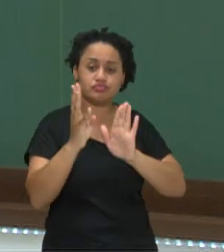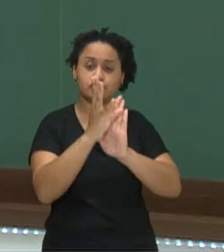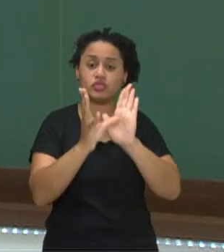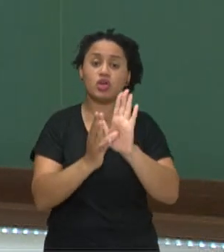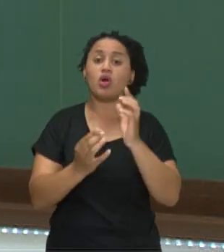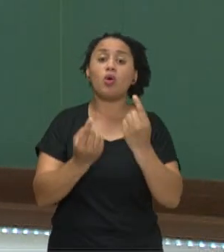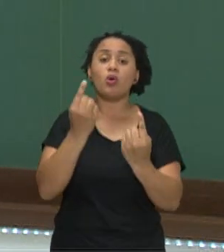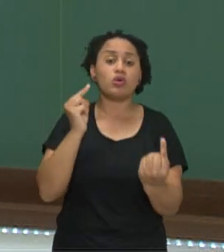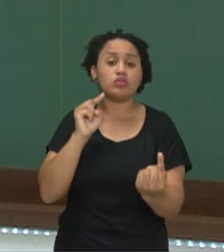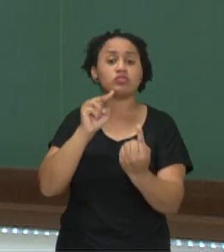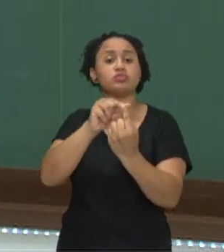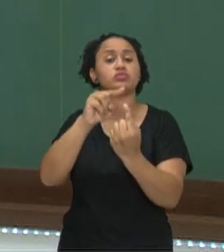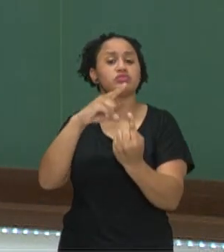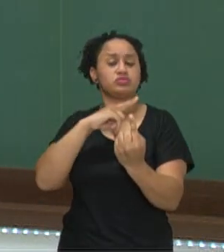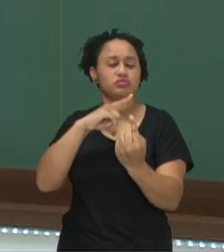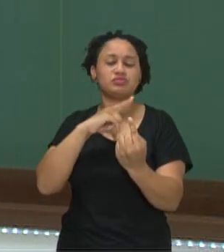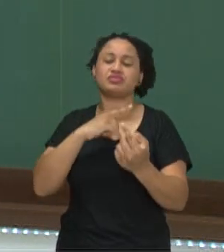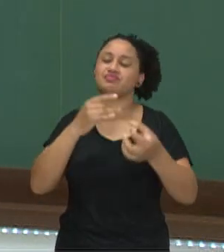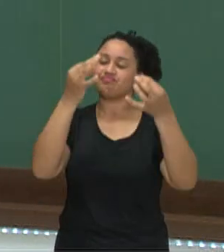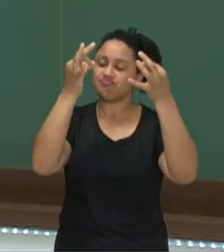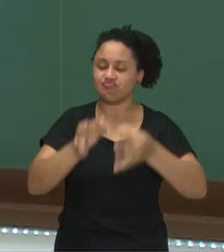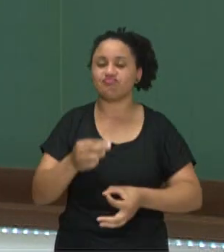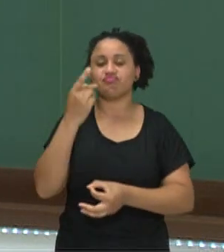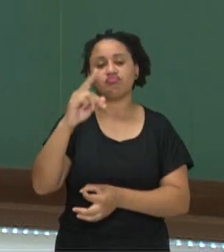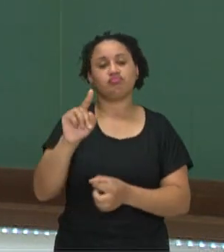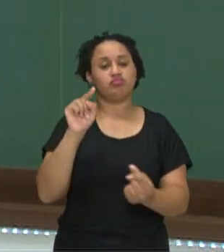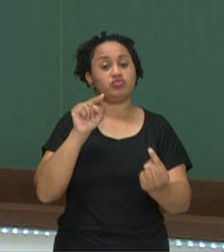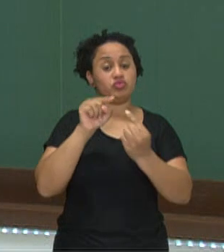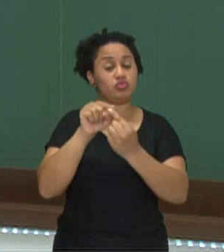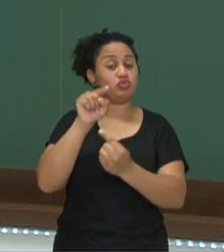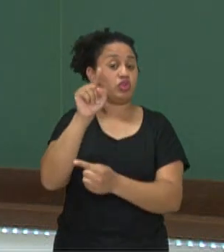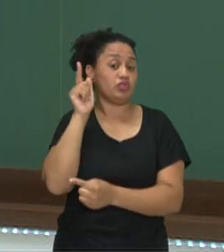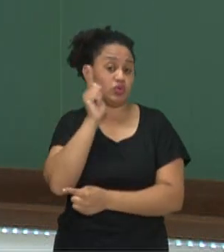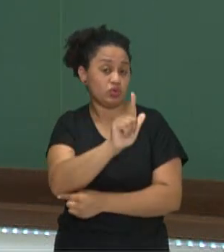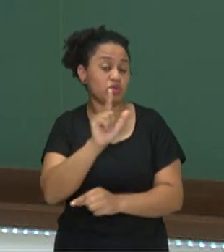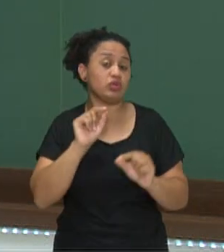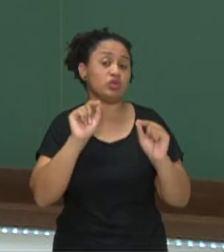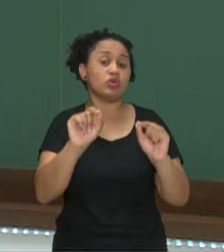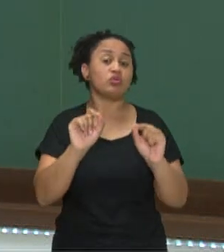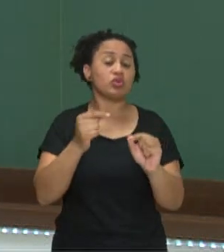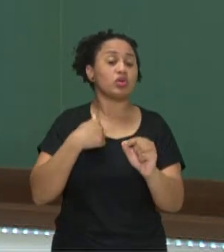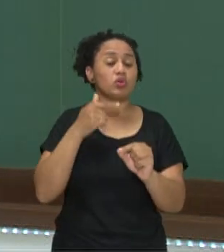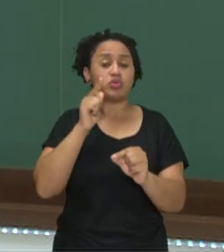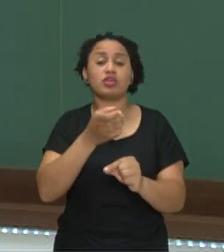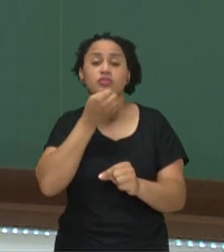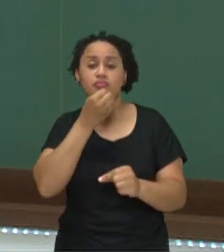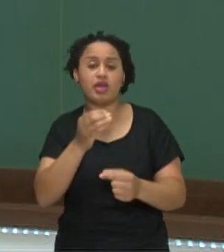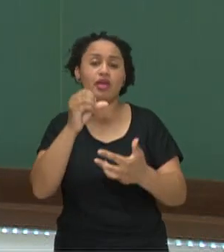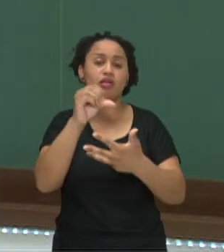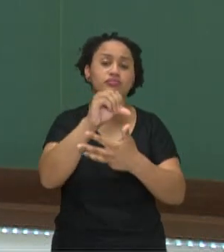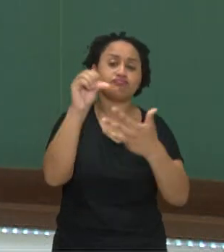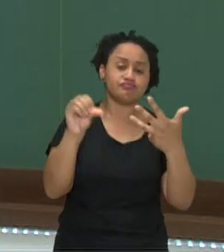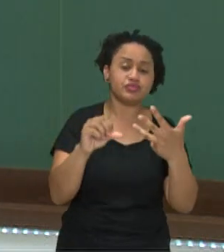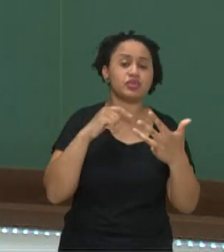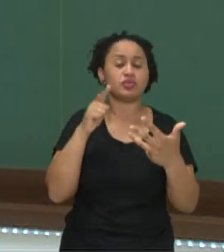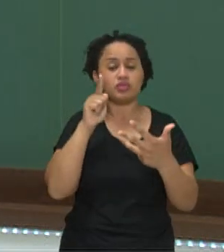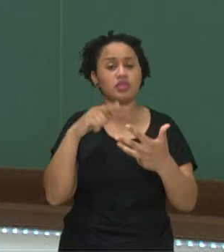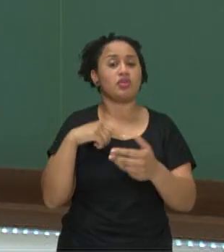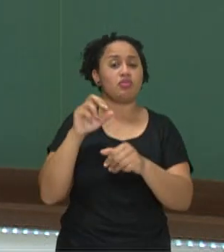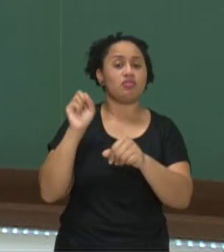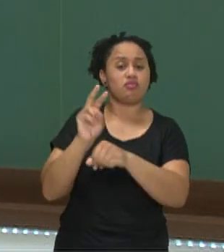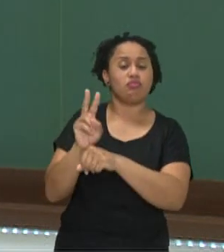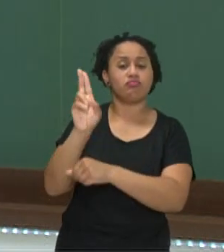teu objetivo, né? Tenho certeza que o teu objetivo, e você vai conseguir isso, é ir bem no Enem, né? Garantir a sua vaga em